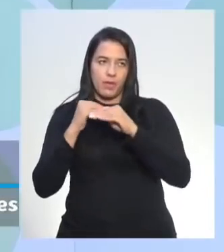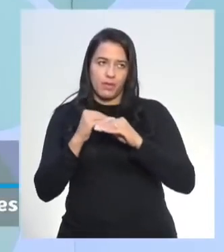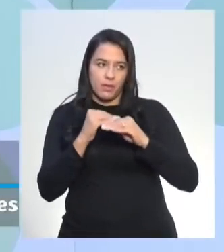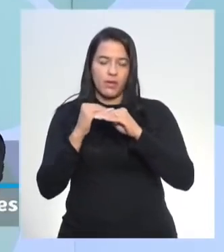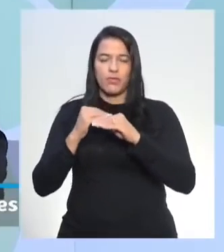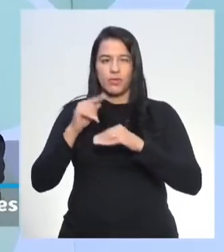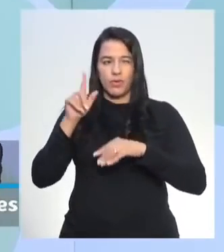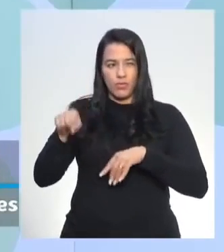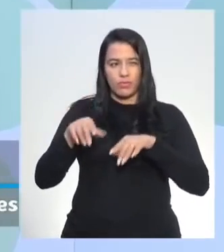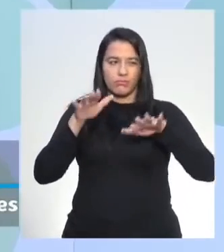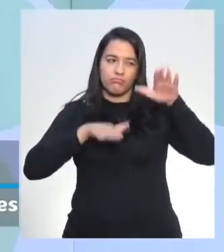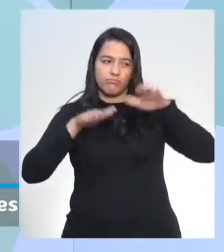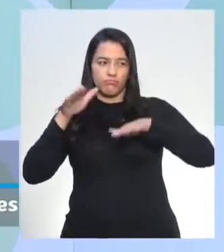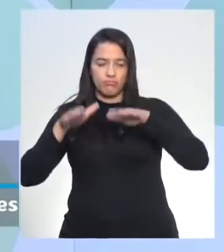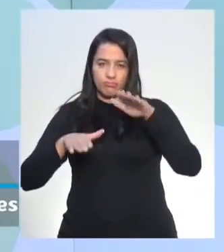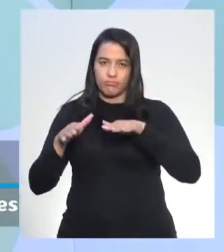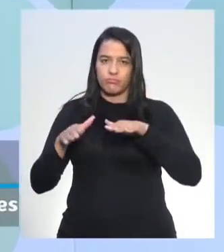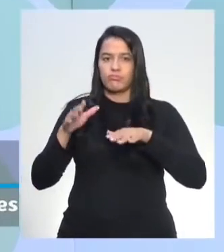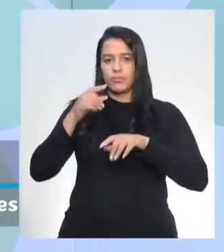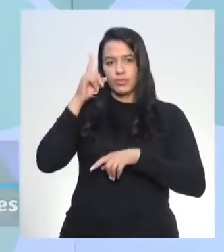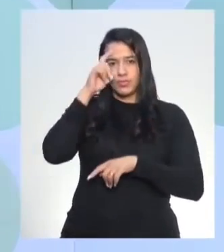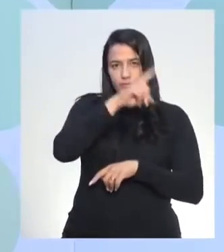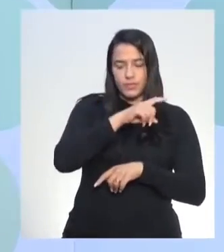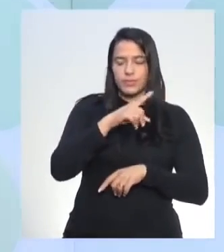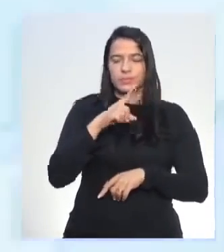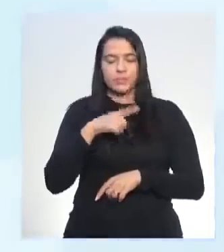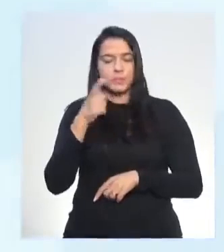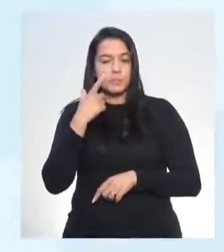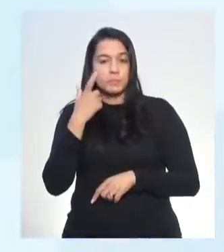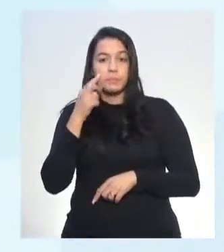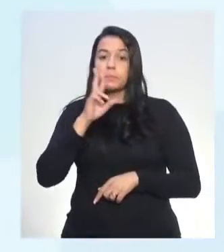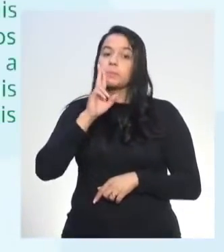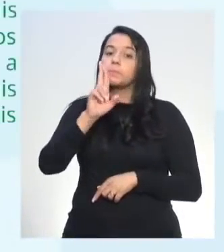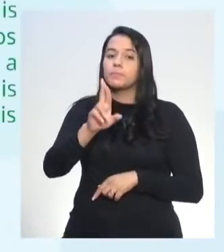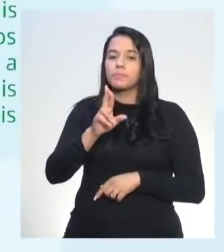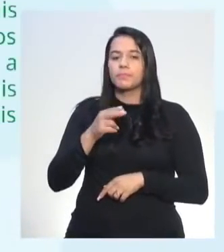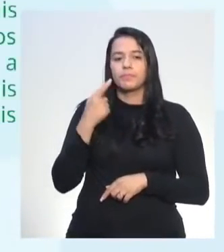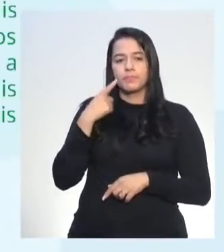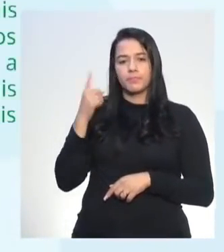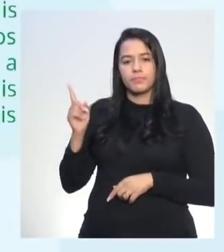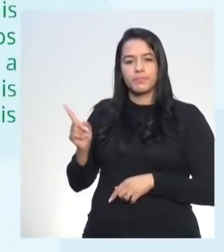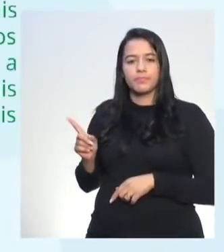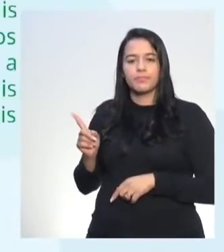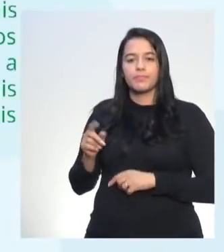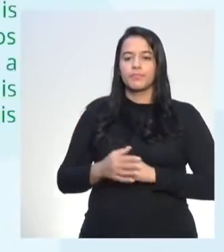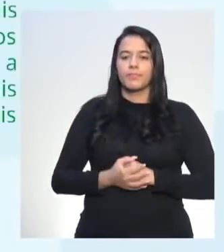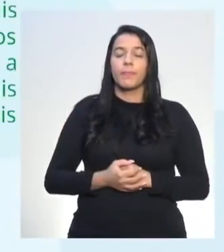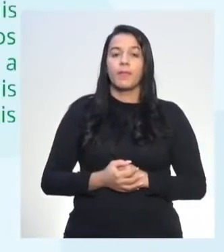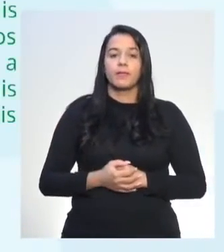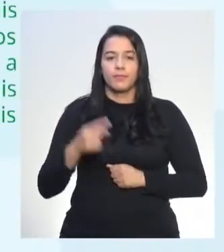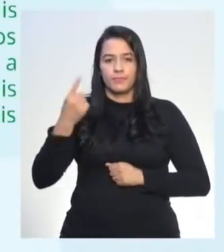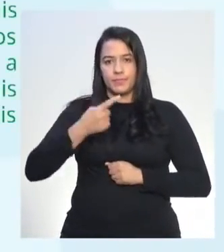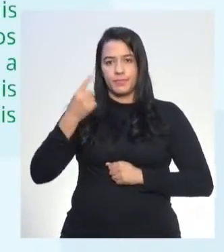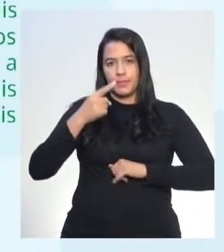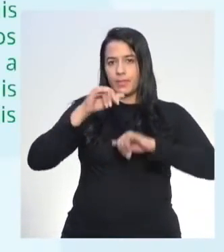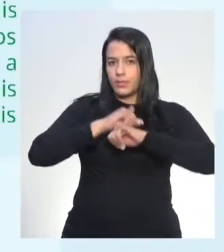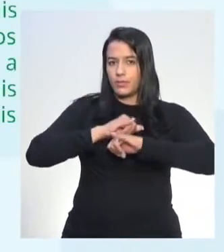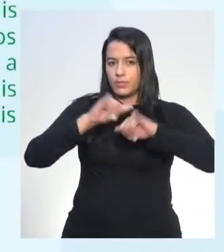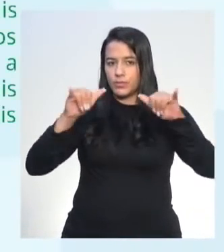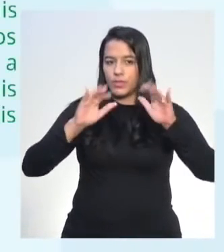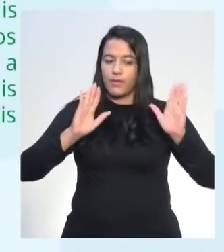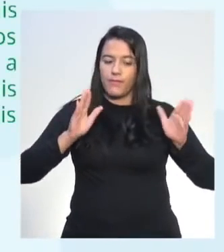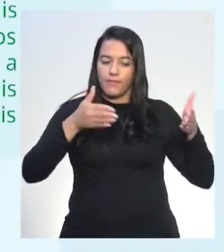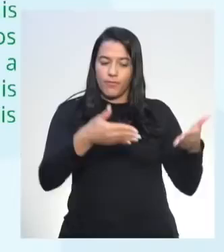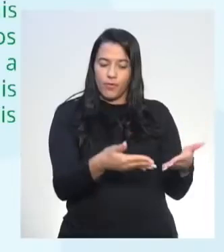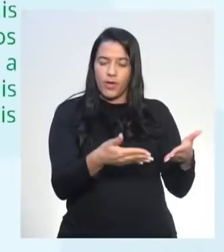mais coloquial, talvez. Exato. Vamos ver, então. Vamos ver a resposta, então, para a gente poder adiantar? Olha lá. A primeira notícia é destinada a um